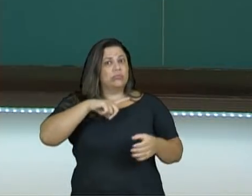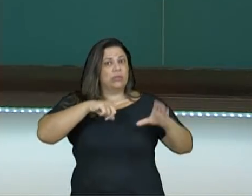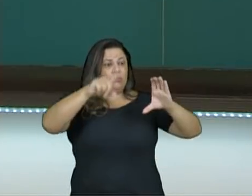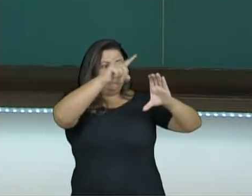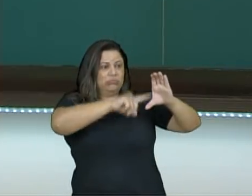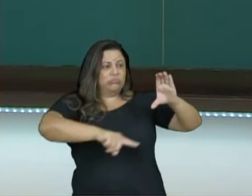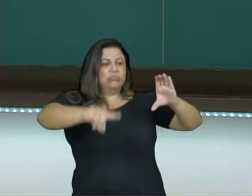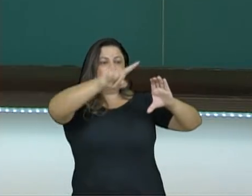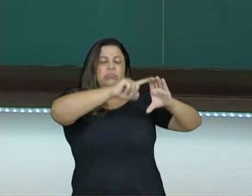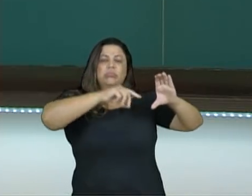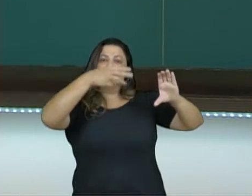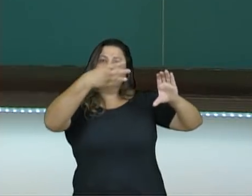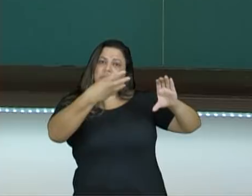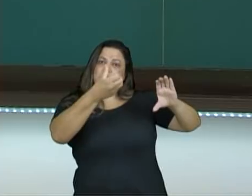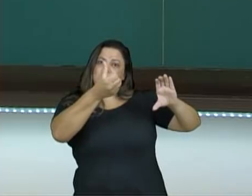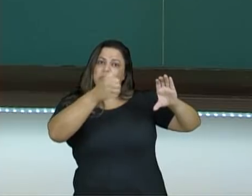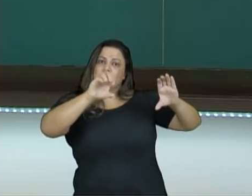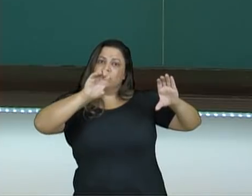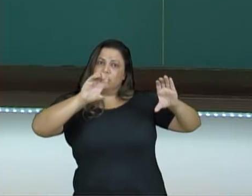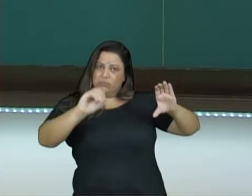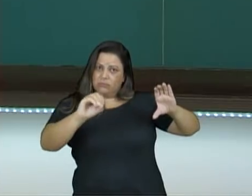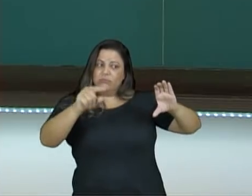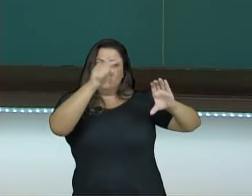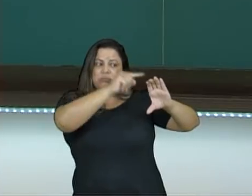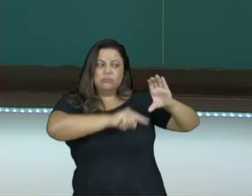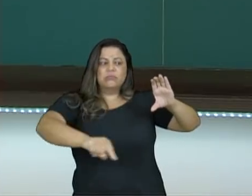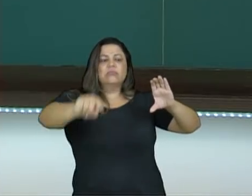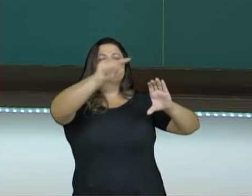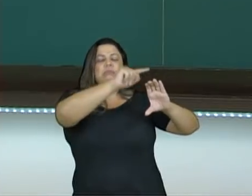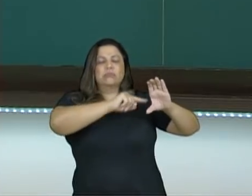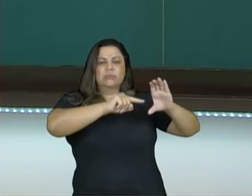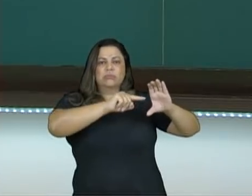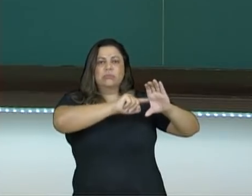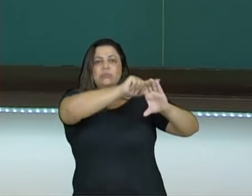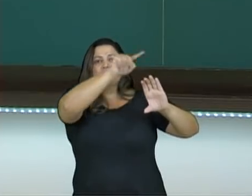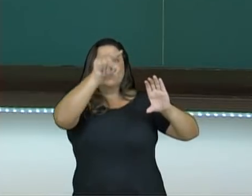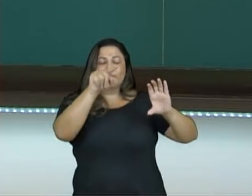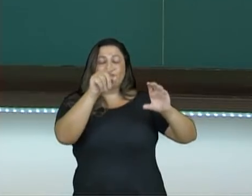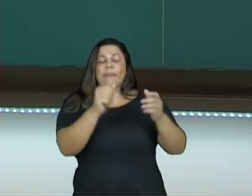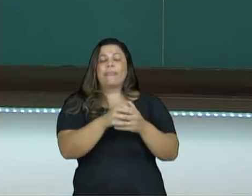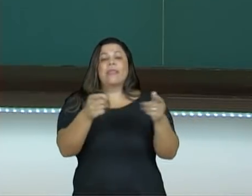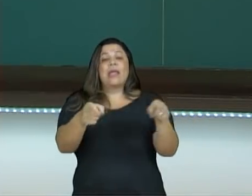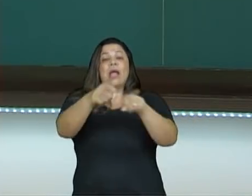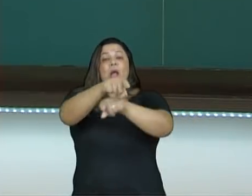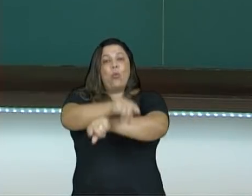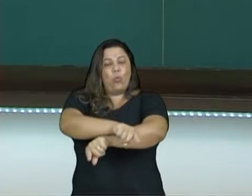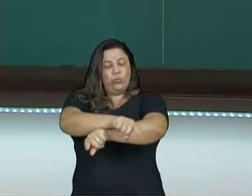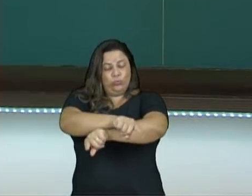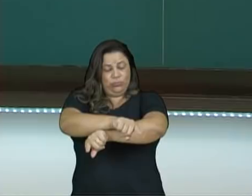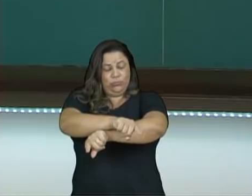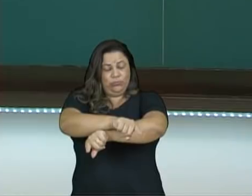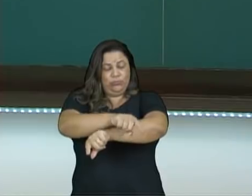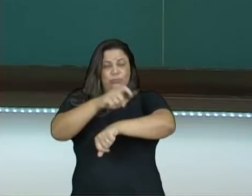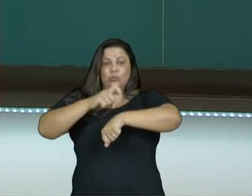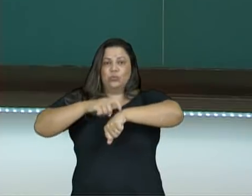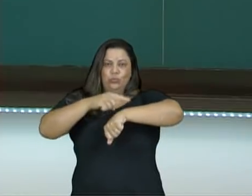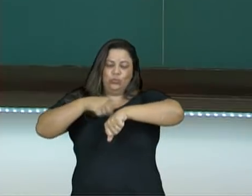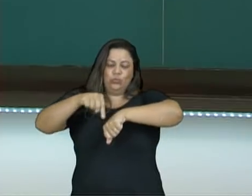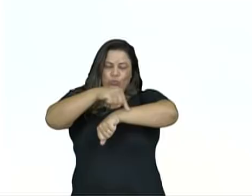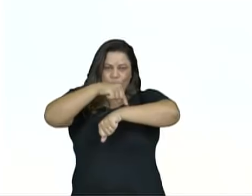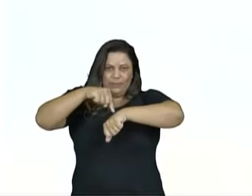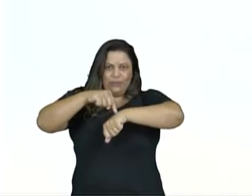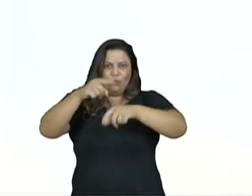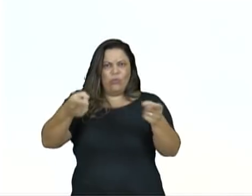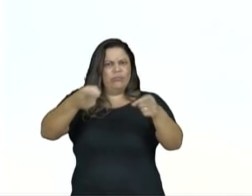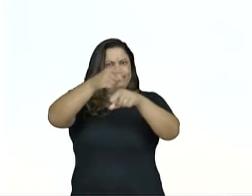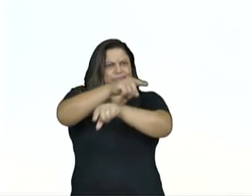360 graus em toda a sua volta. No sentido anti-horário, ou seja, ao contrário do relógio, o sinal, né,